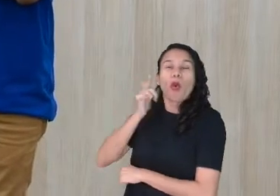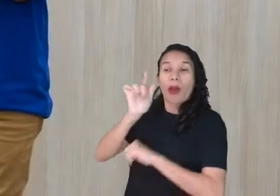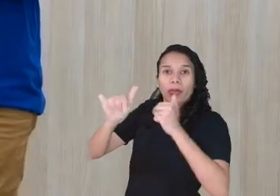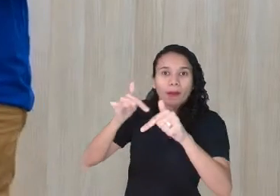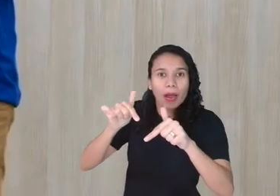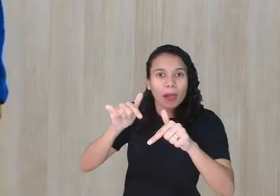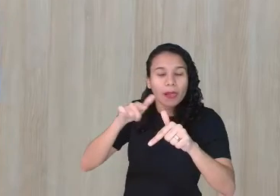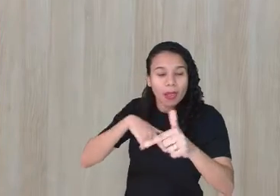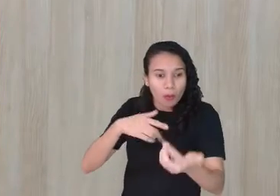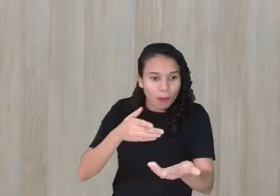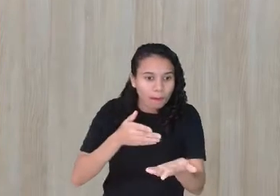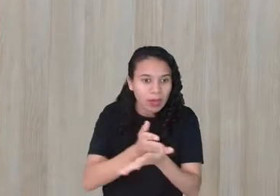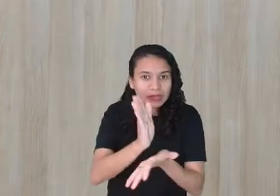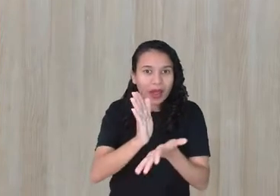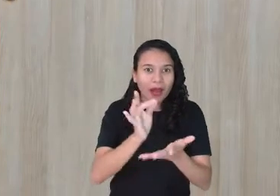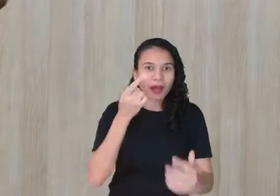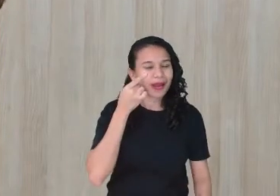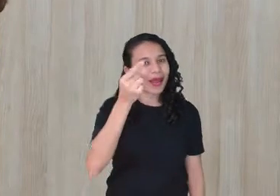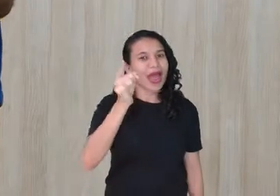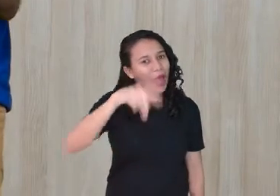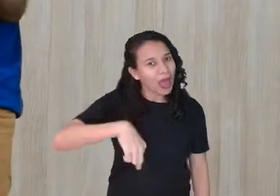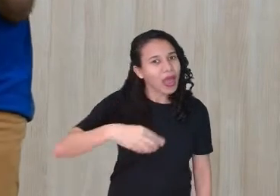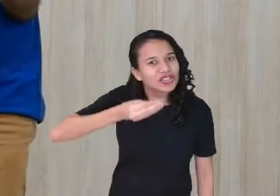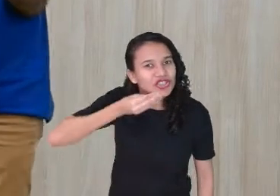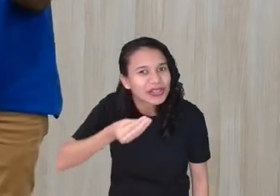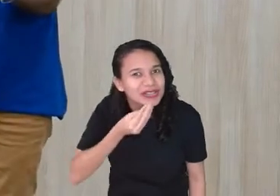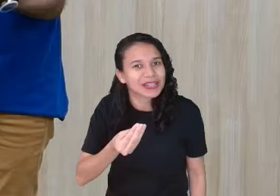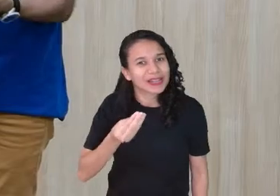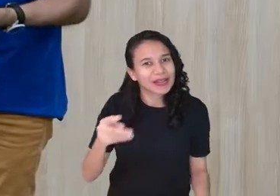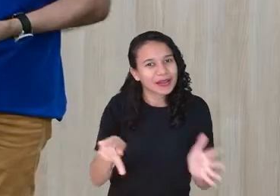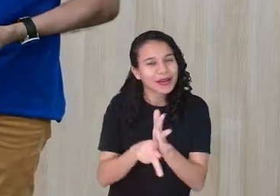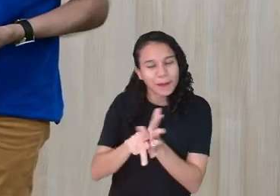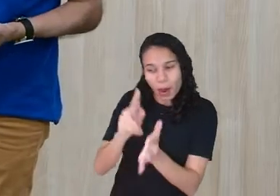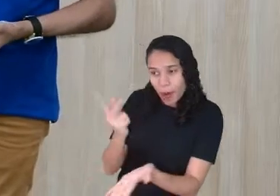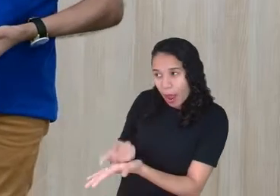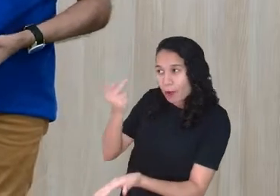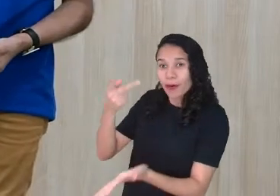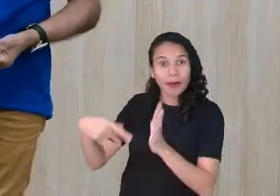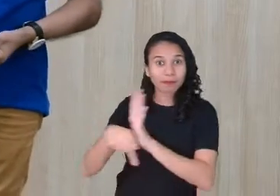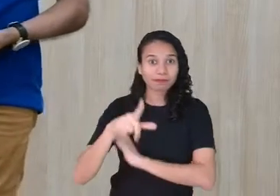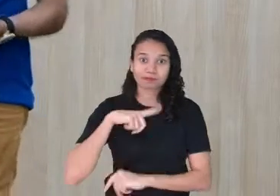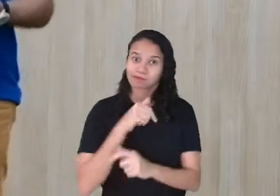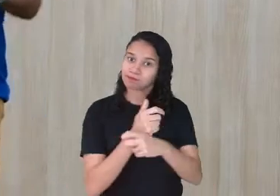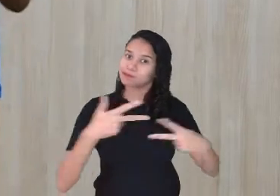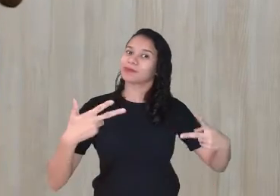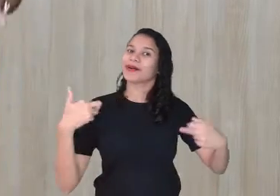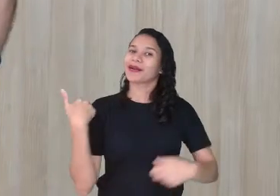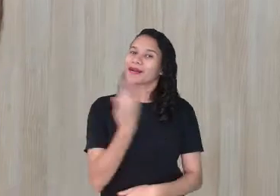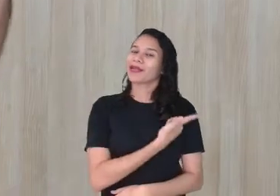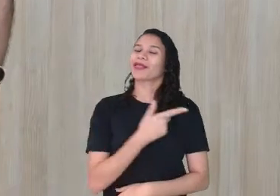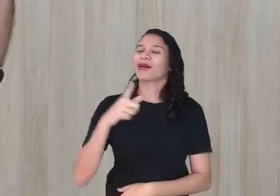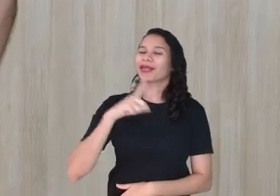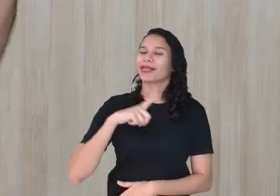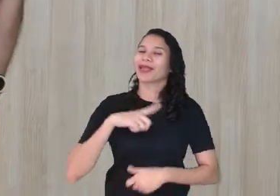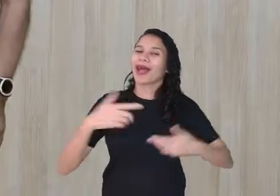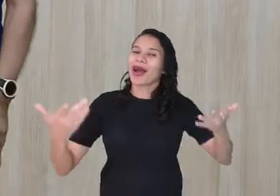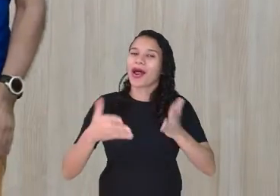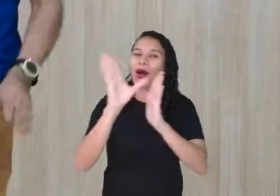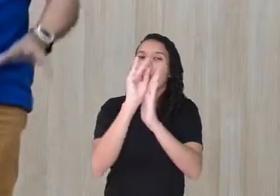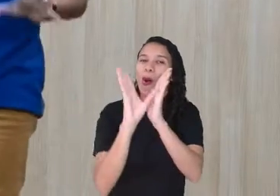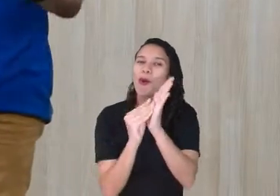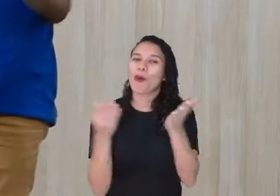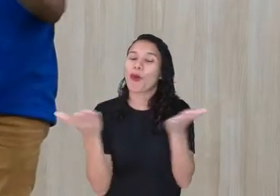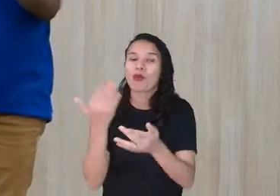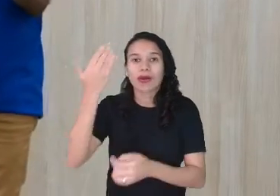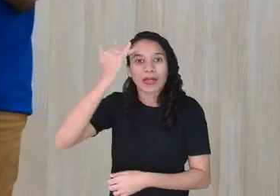eu passar em algo? Isso, probabilidade é uma chance de acontecer algo, e a gente vai ter esse conteúdo hoje,